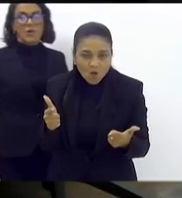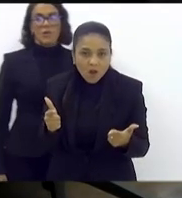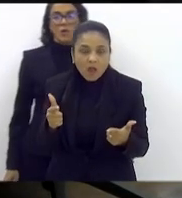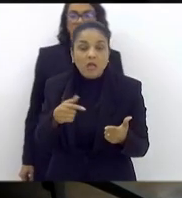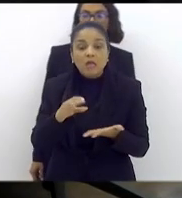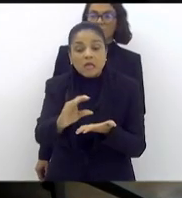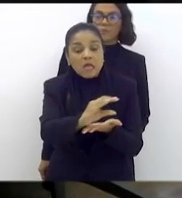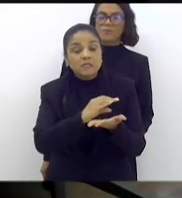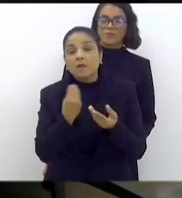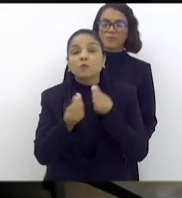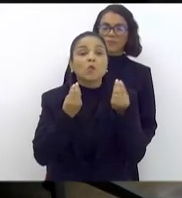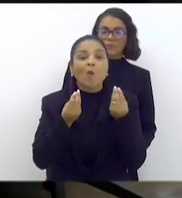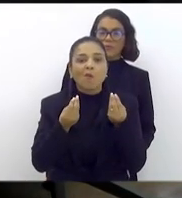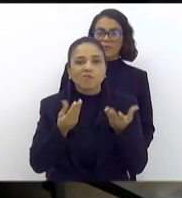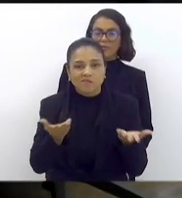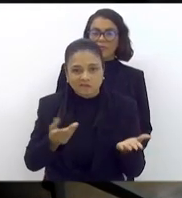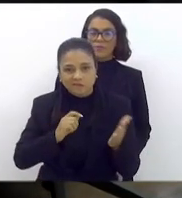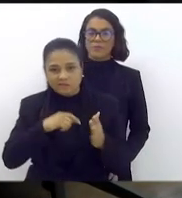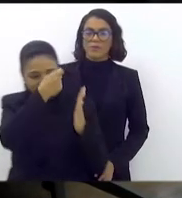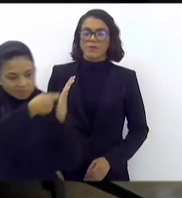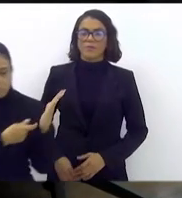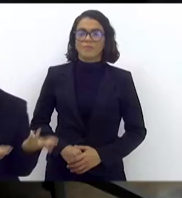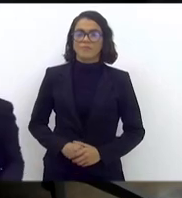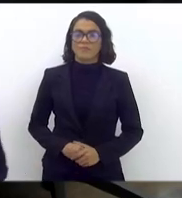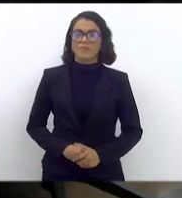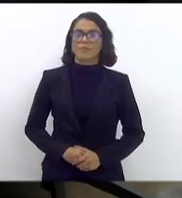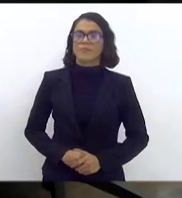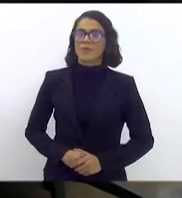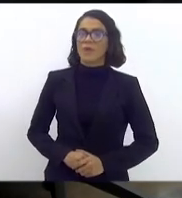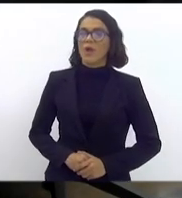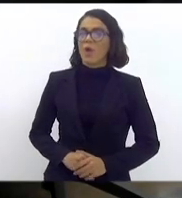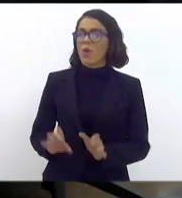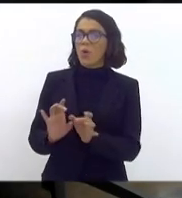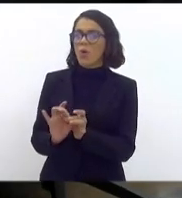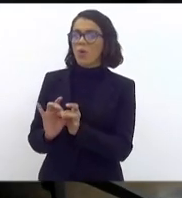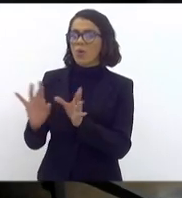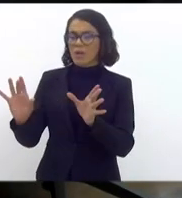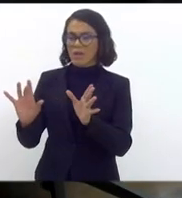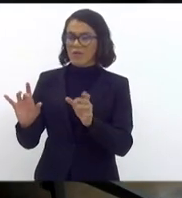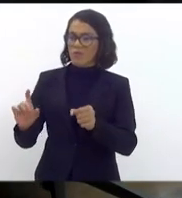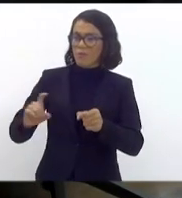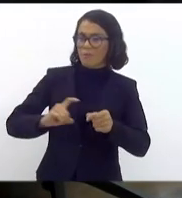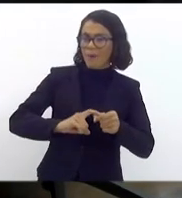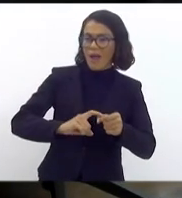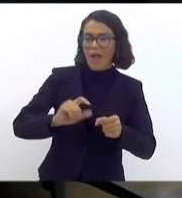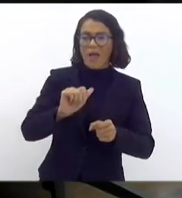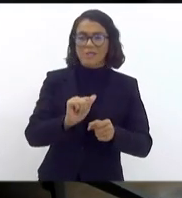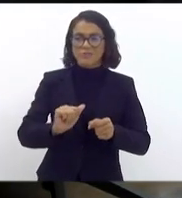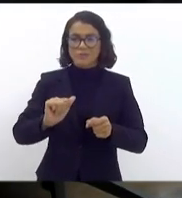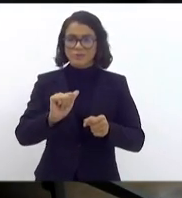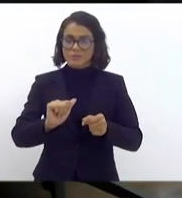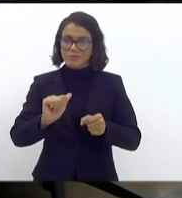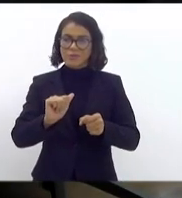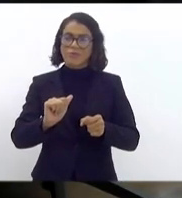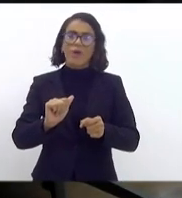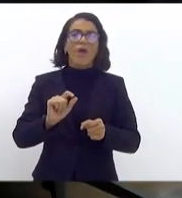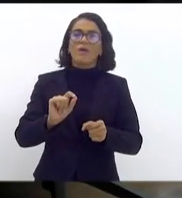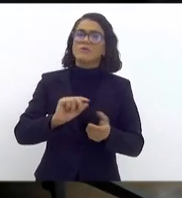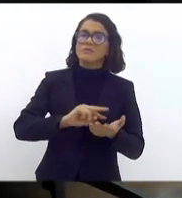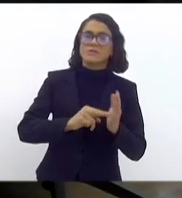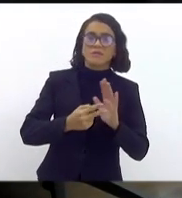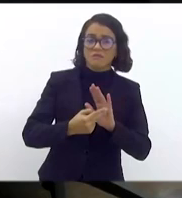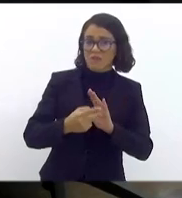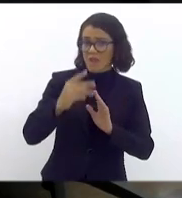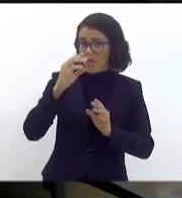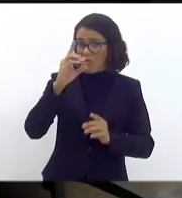seu direito autoral. Uma vez que o livre associativismo é dispositivo